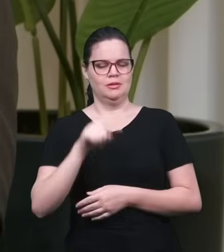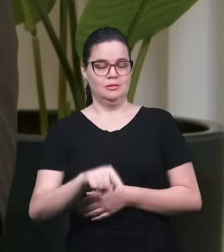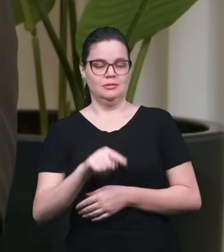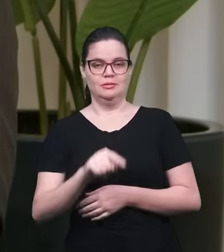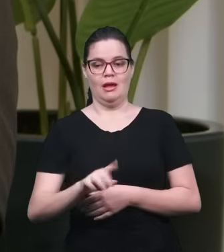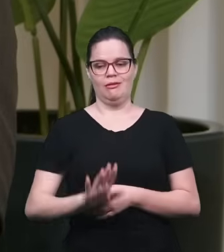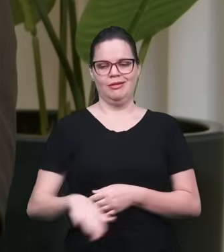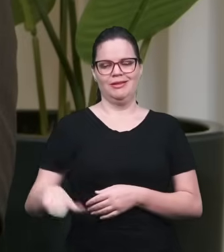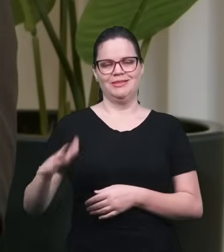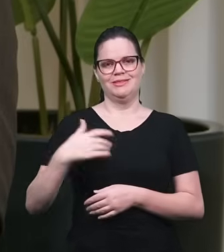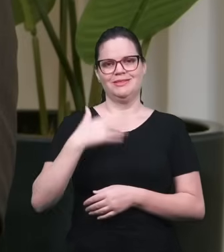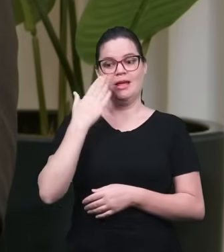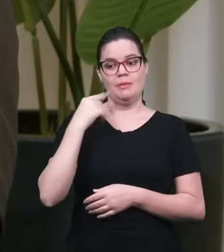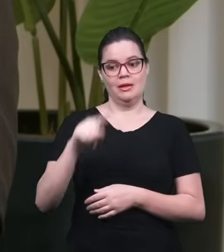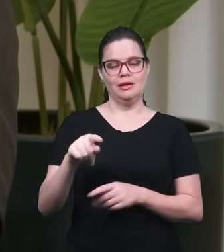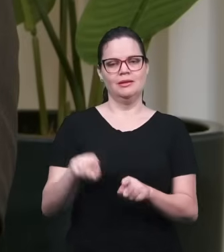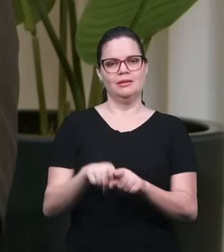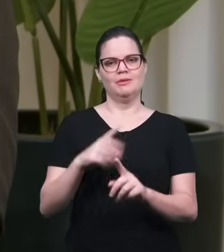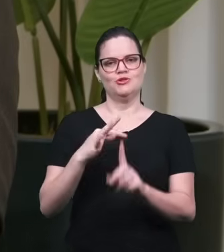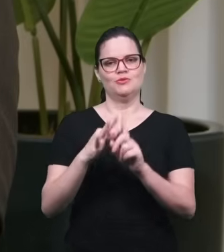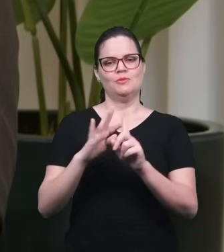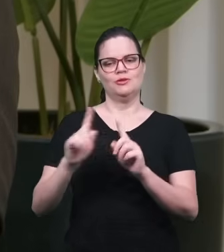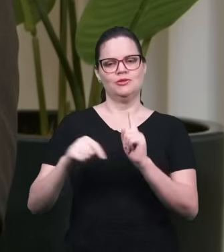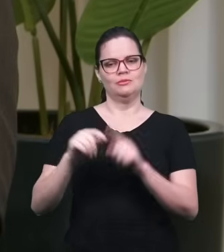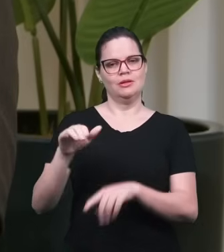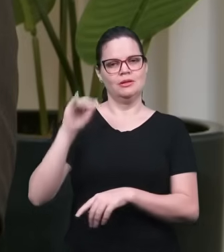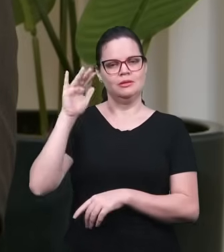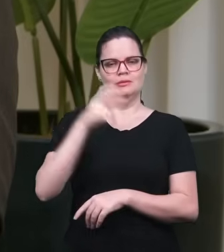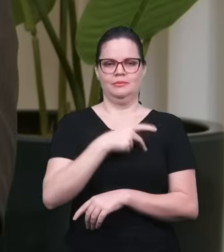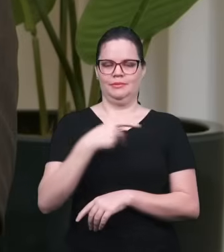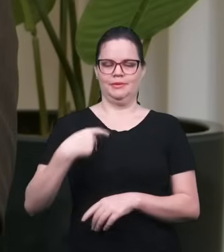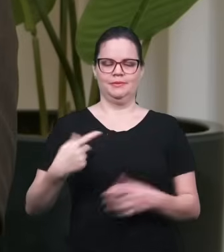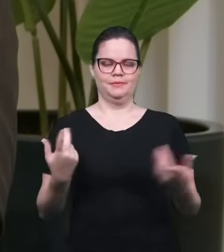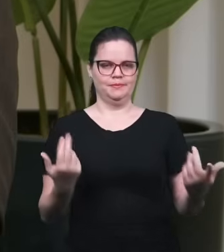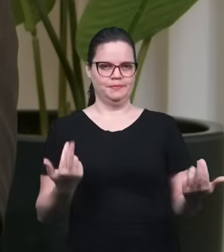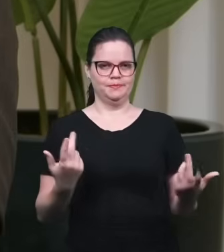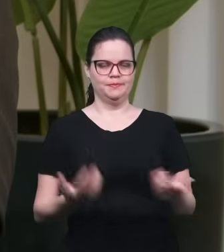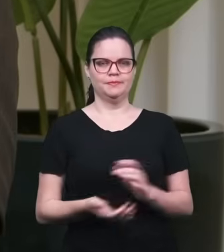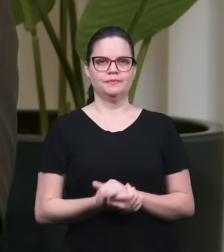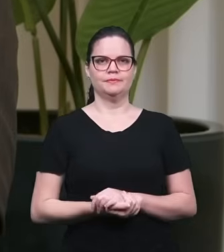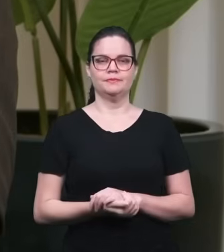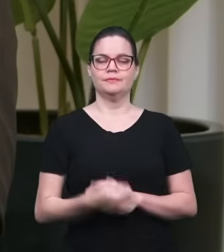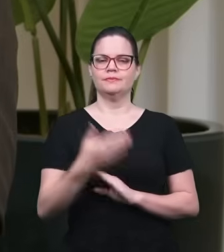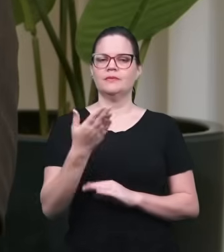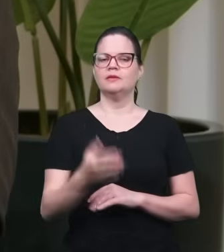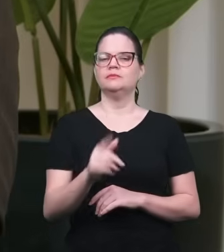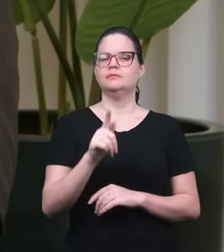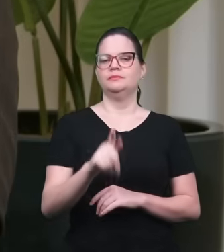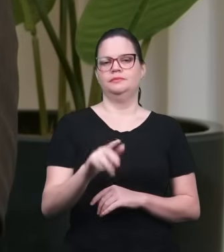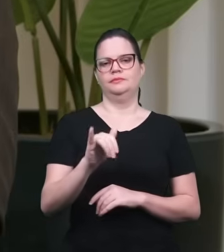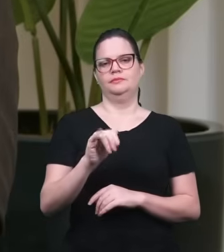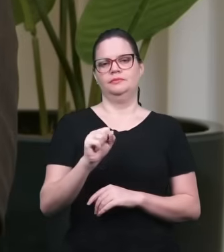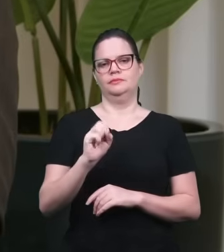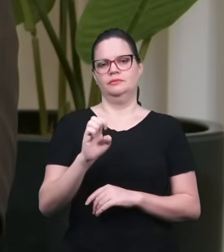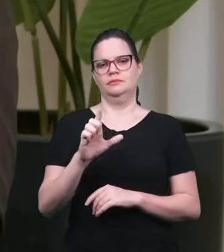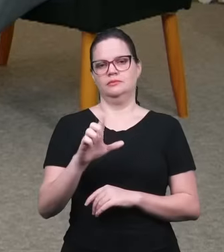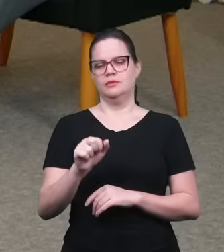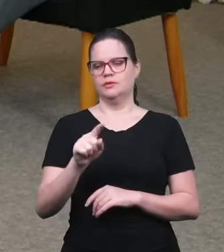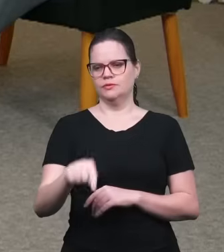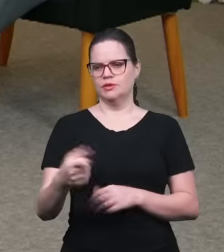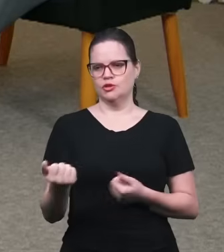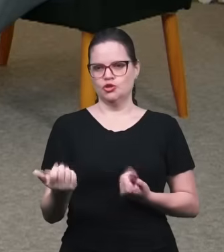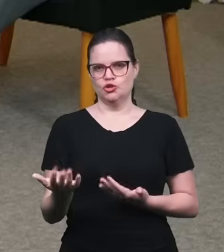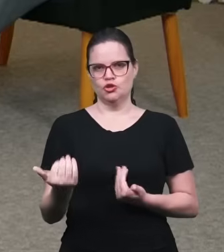E foi um pastor também. Agora, você, Gisele, você veio jovenzinha, para